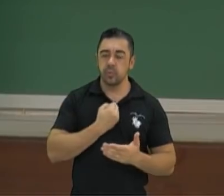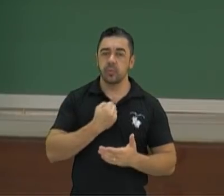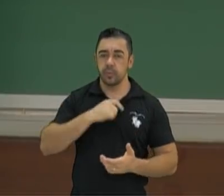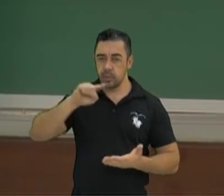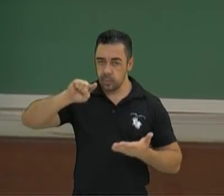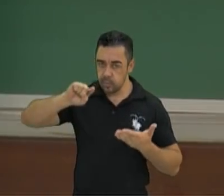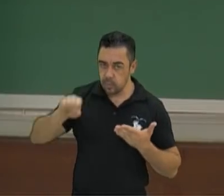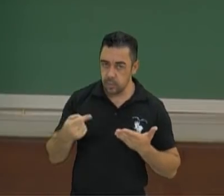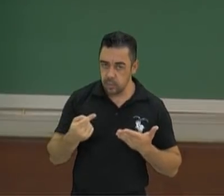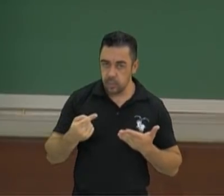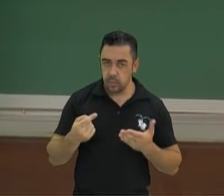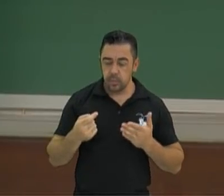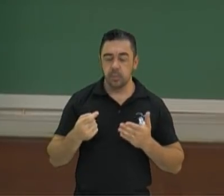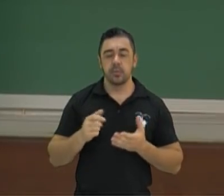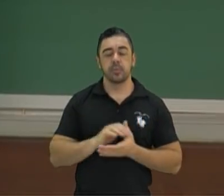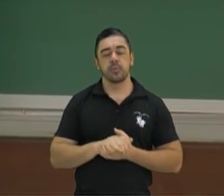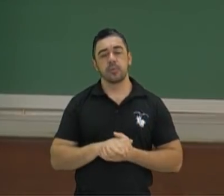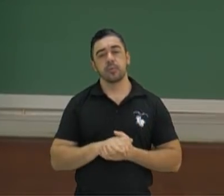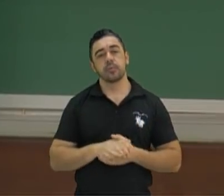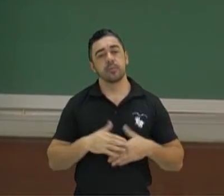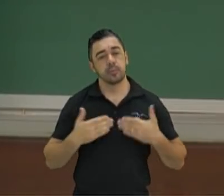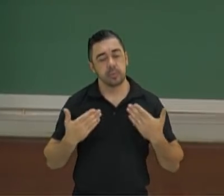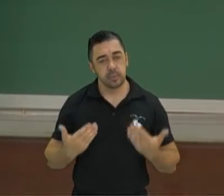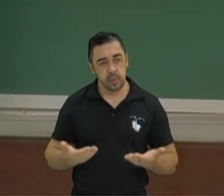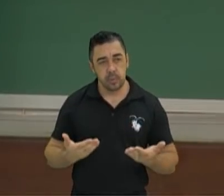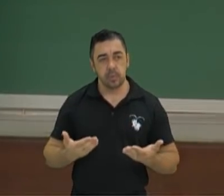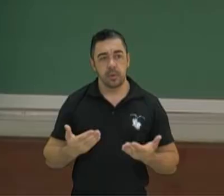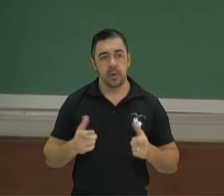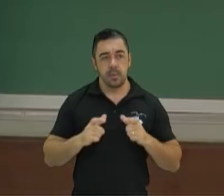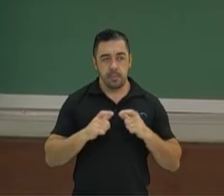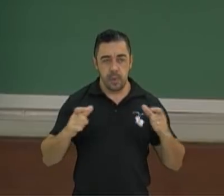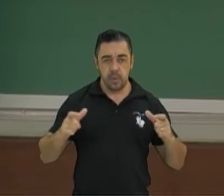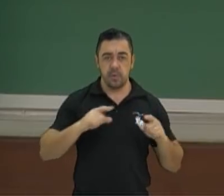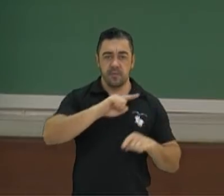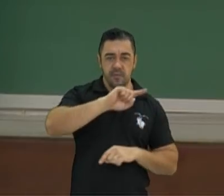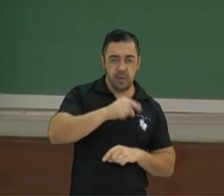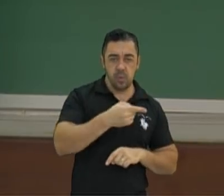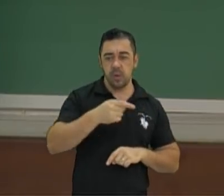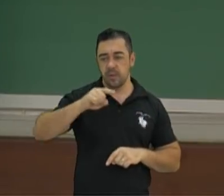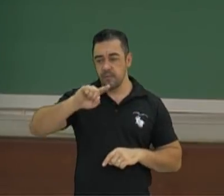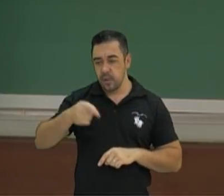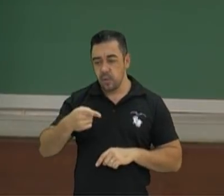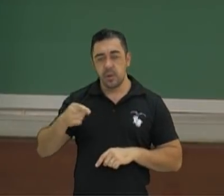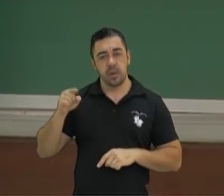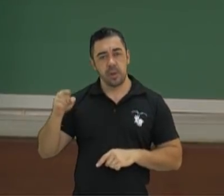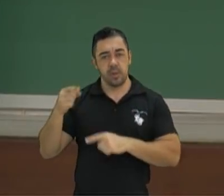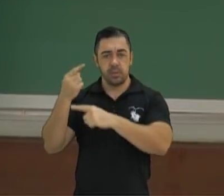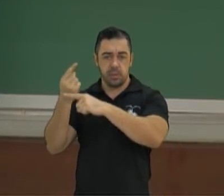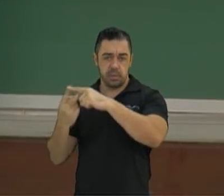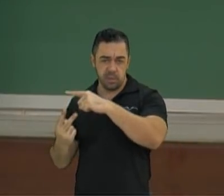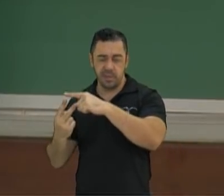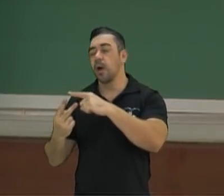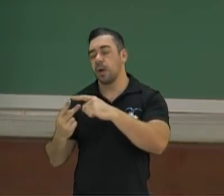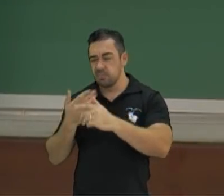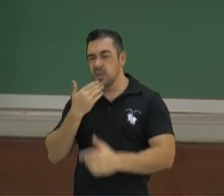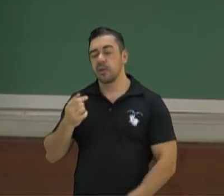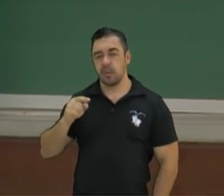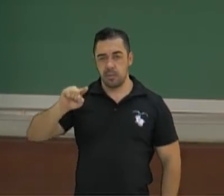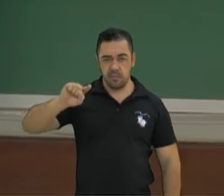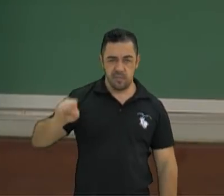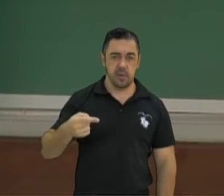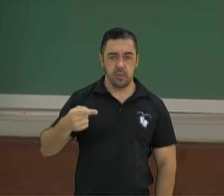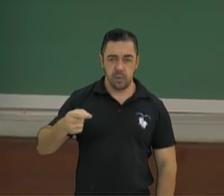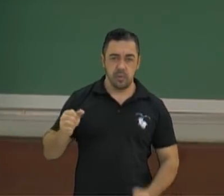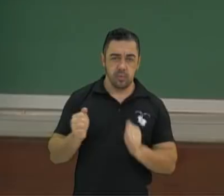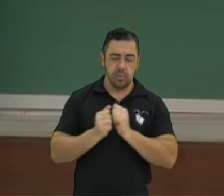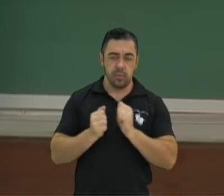de número decimal. Então, como a maioria está sob a forma de número decimal, a professora pegou